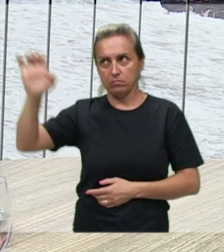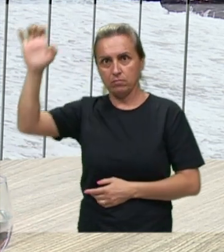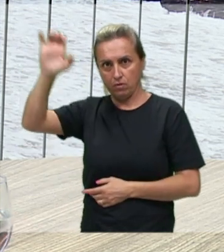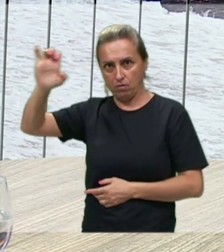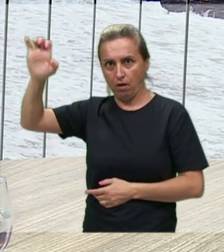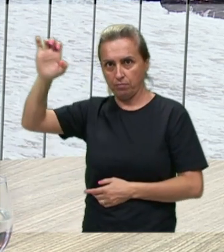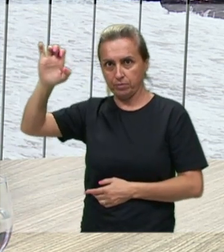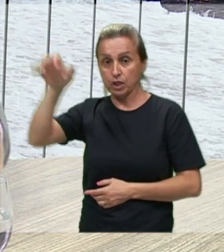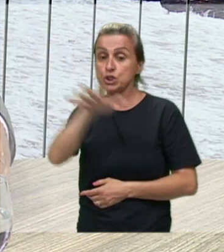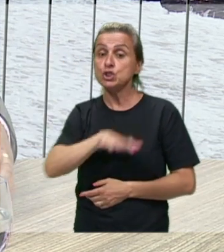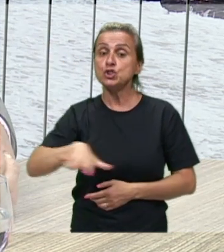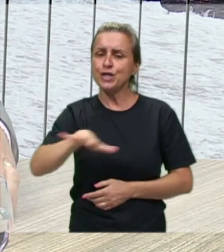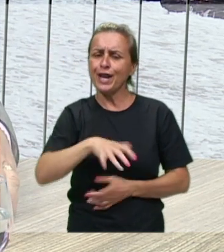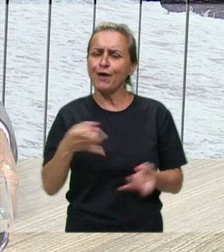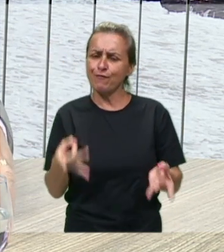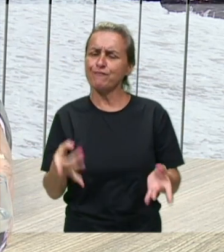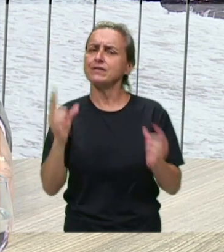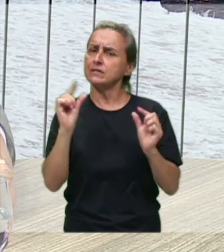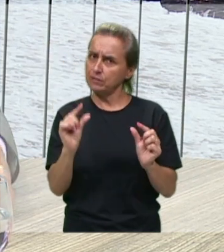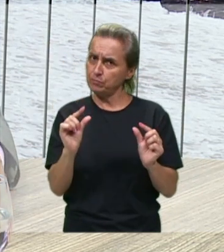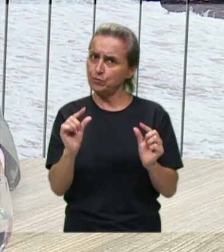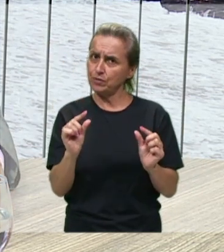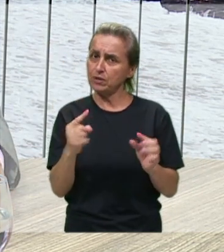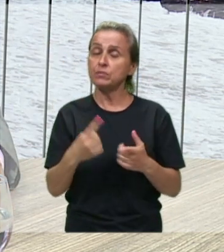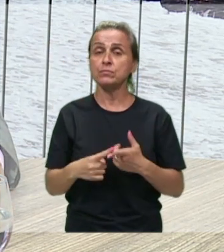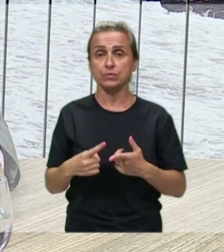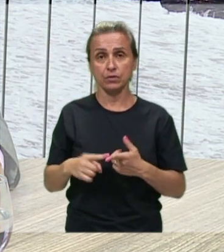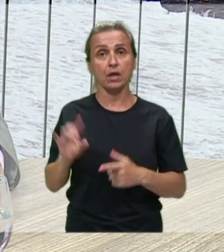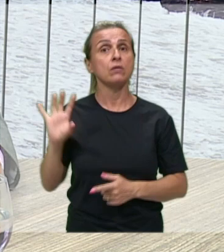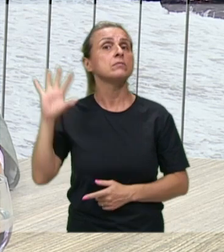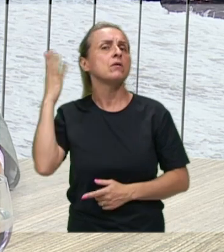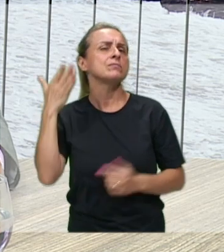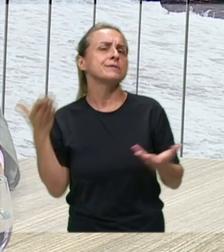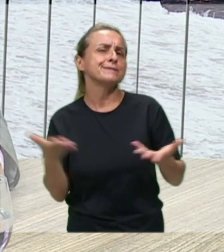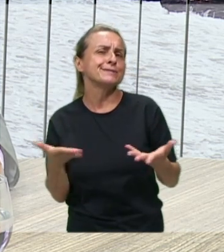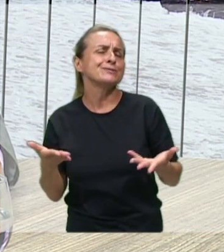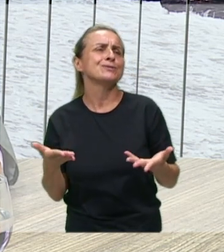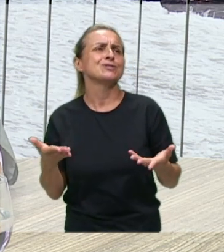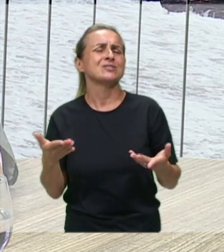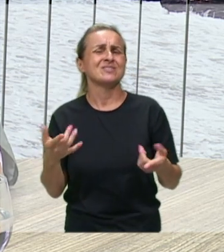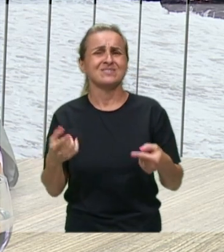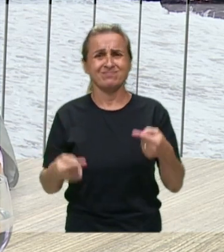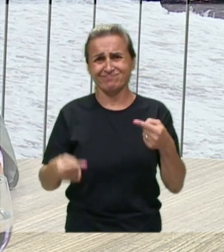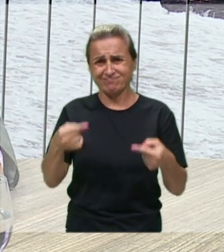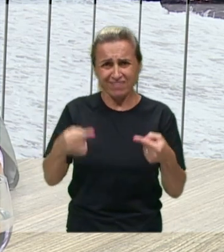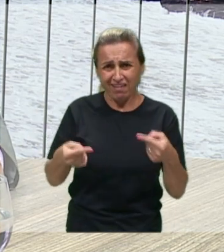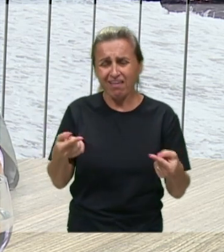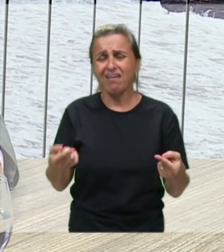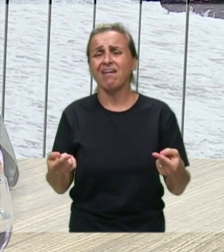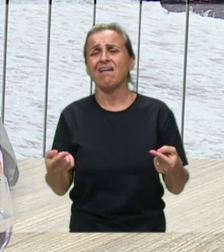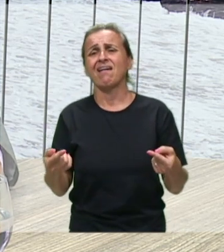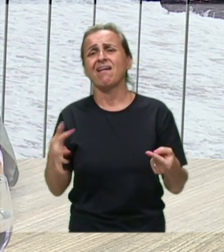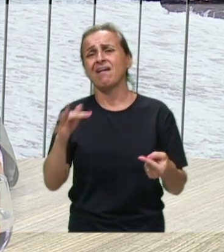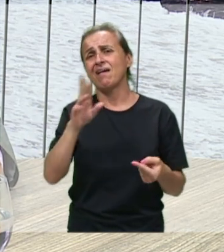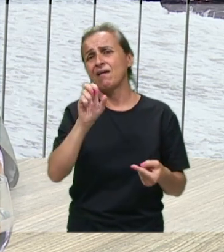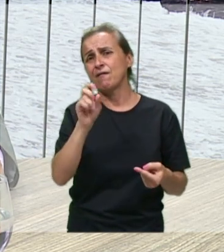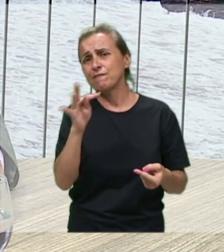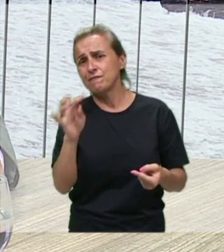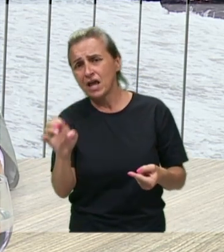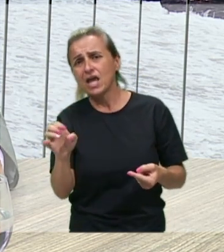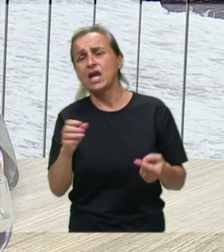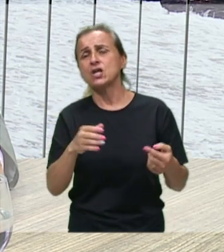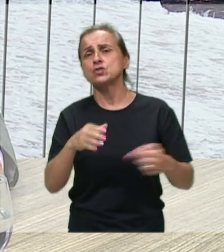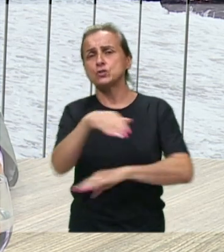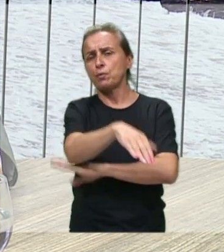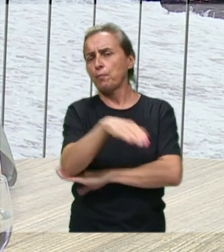acontecendo hoje é que hoje não está sendo, devido a essas guerras, fretes, problema portuário também, não